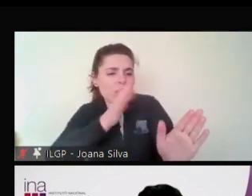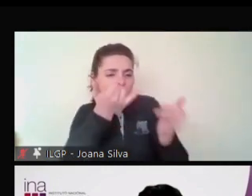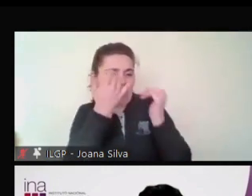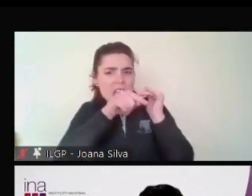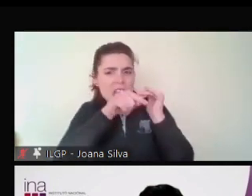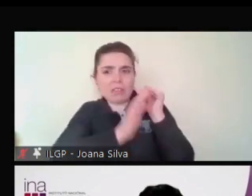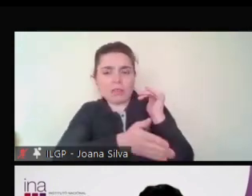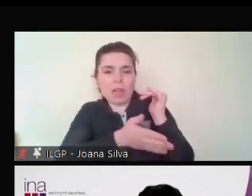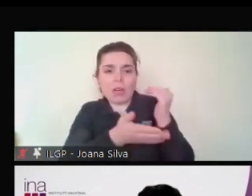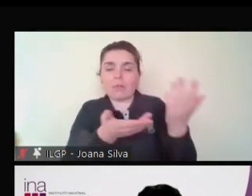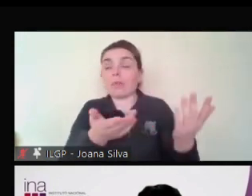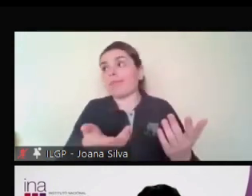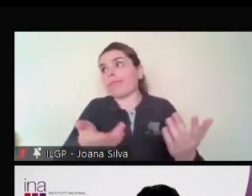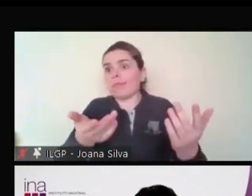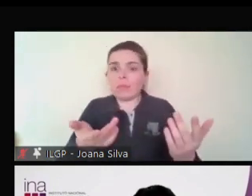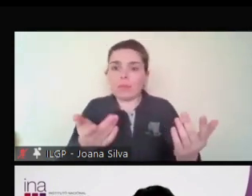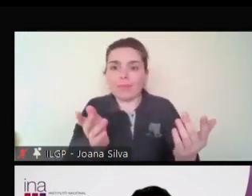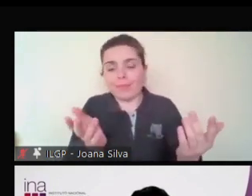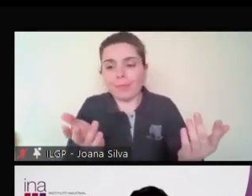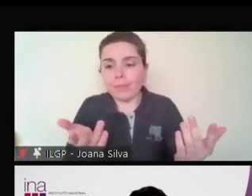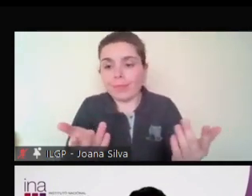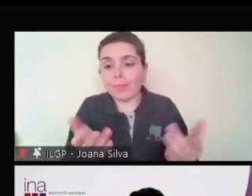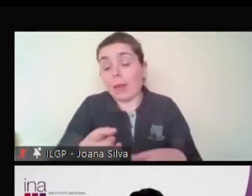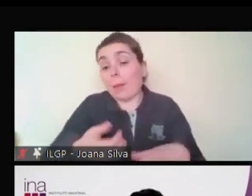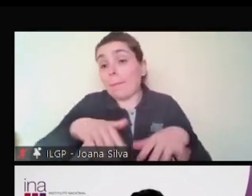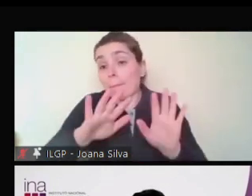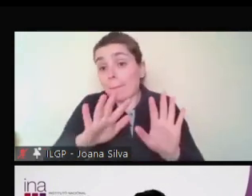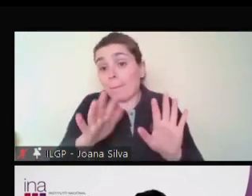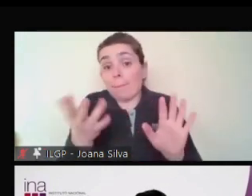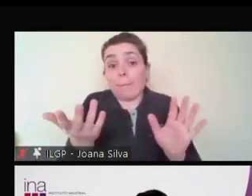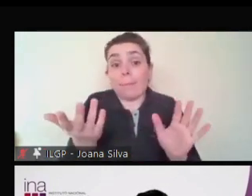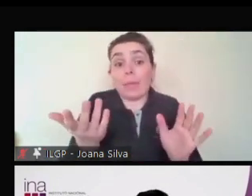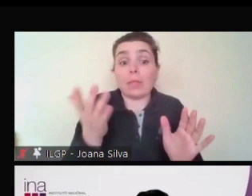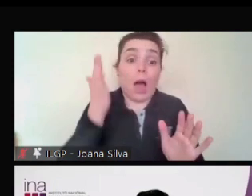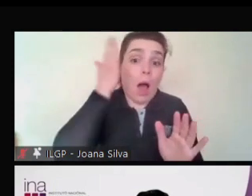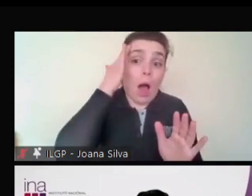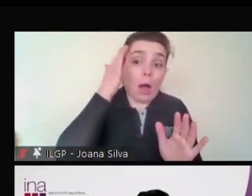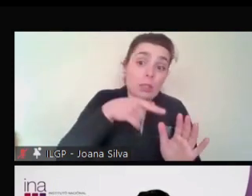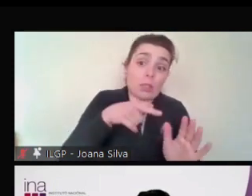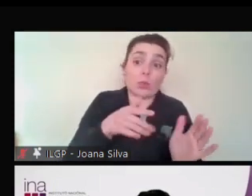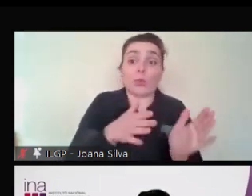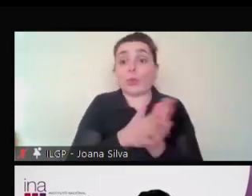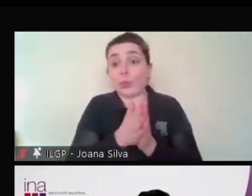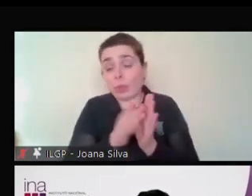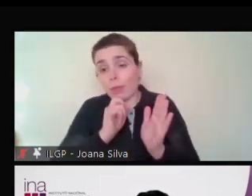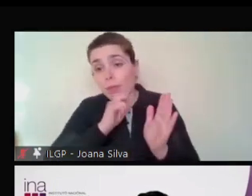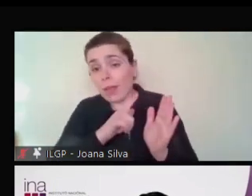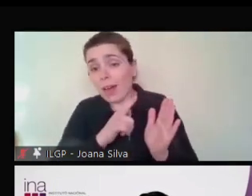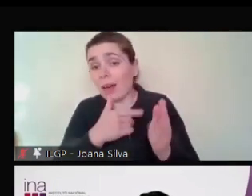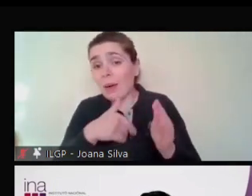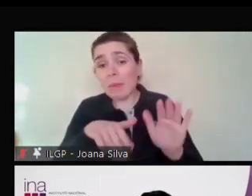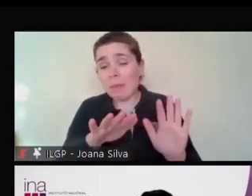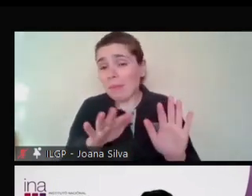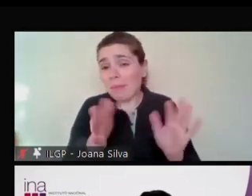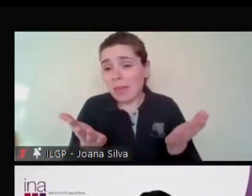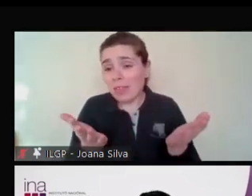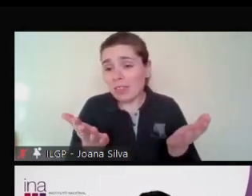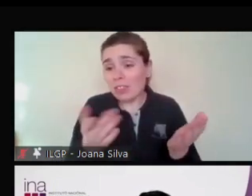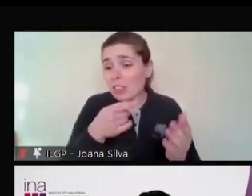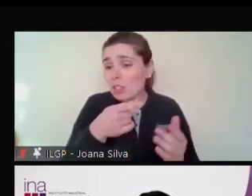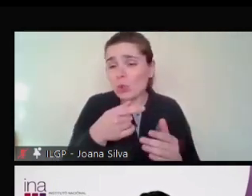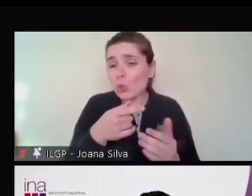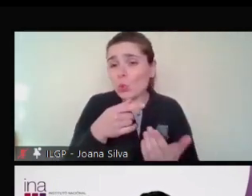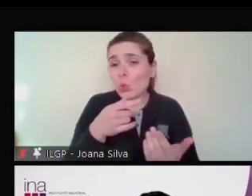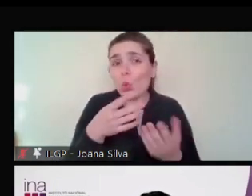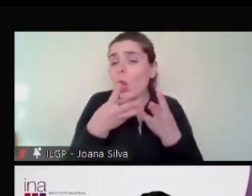só porque foi a solução que se achou mais adequada. Isso às tantas até não é uma